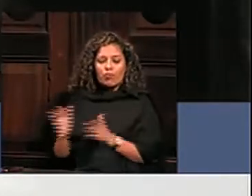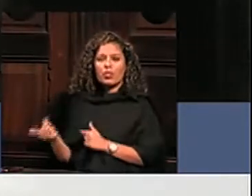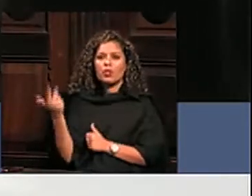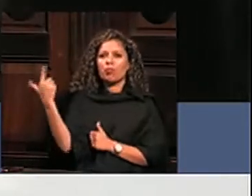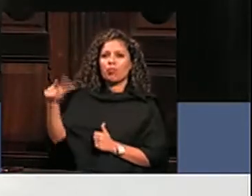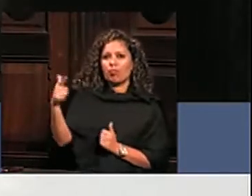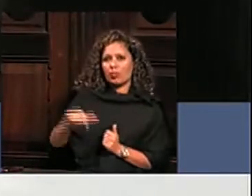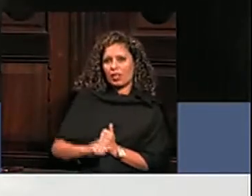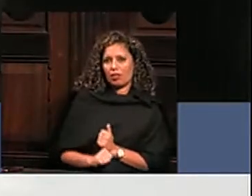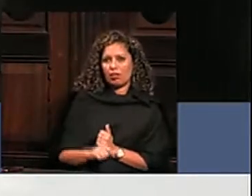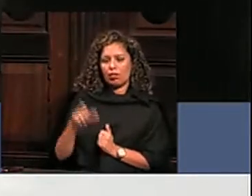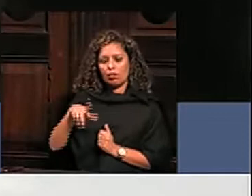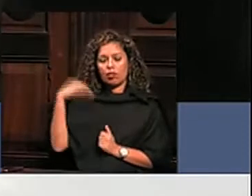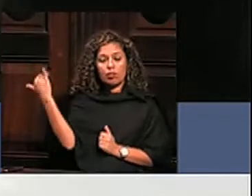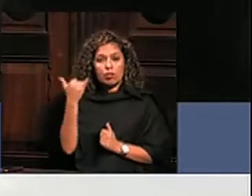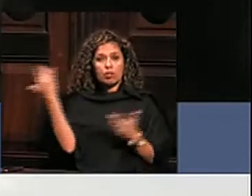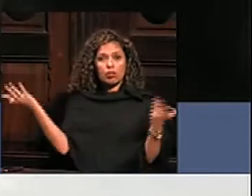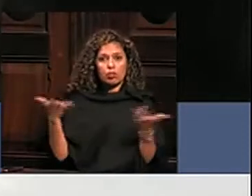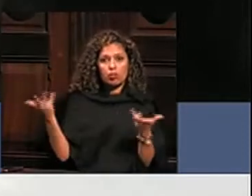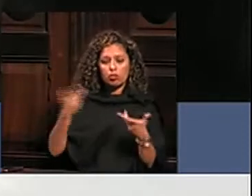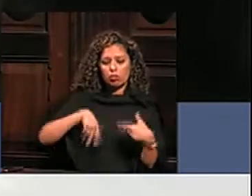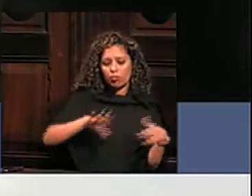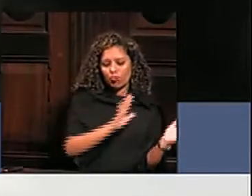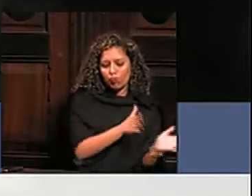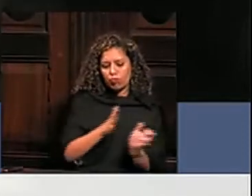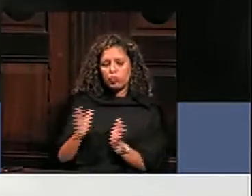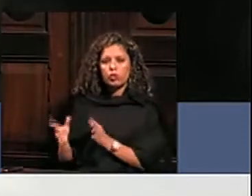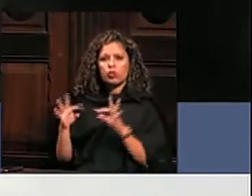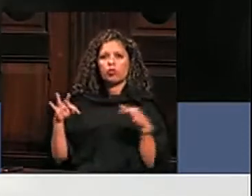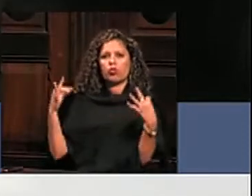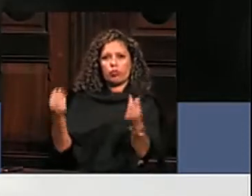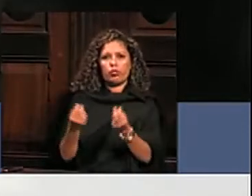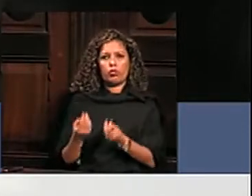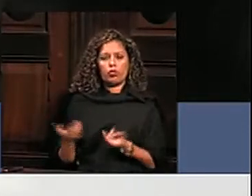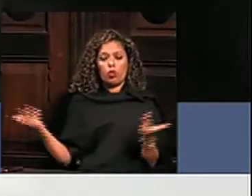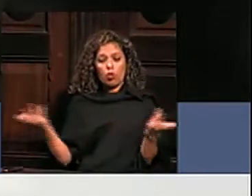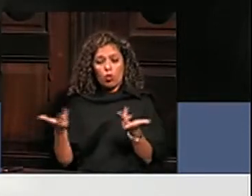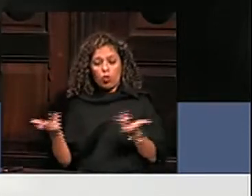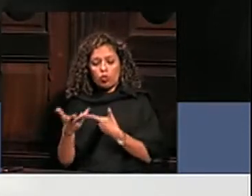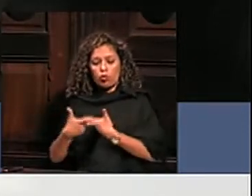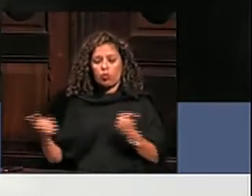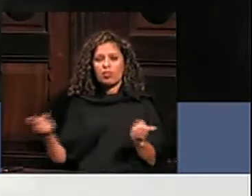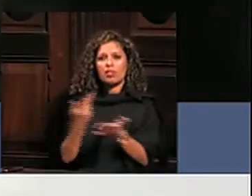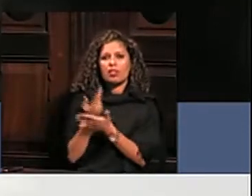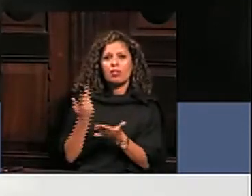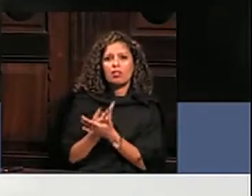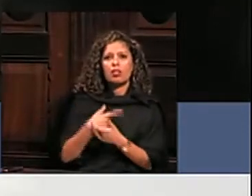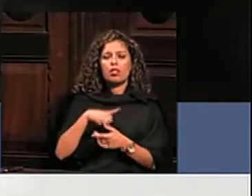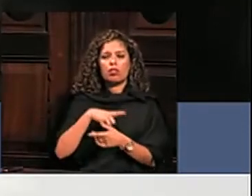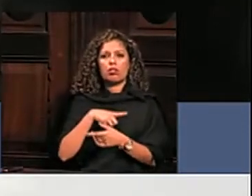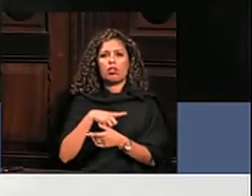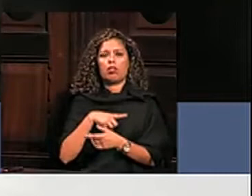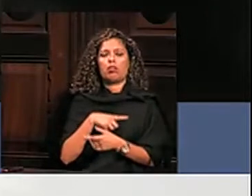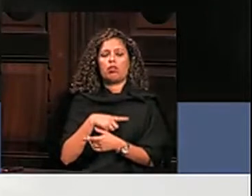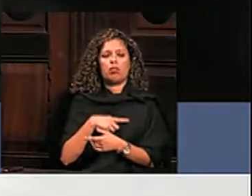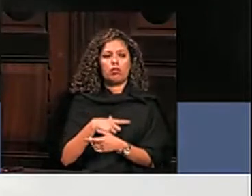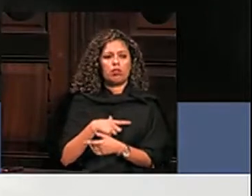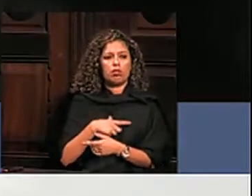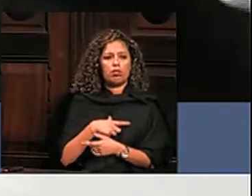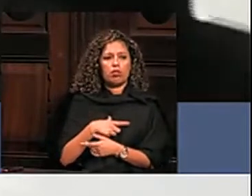tem conhecido, infelizmente, várias páginas criminais envolvendo a administração pública estadual. Por